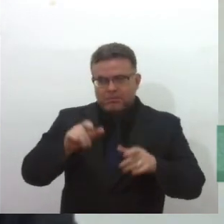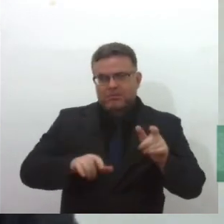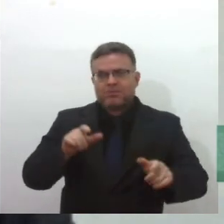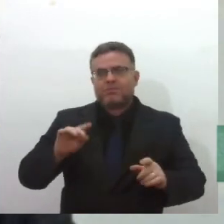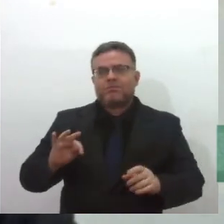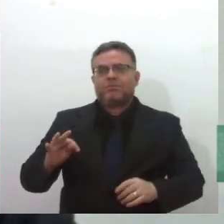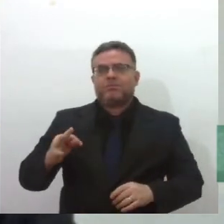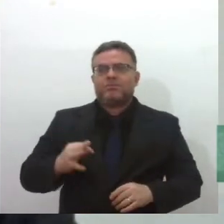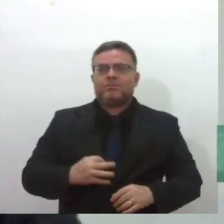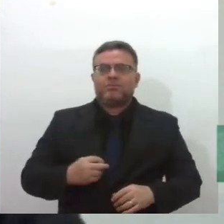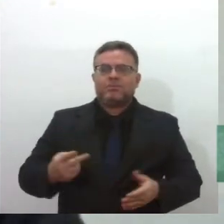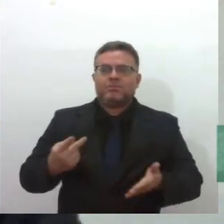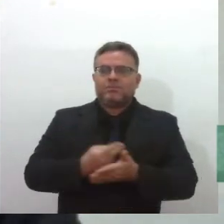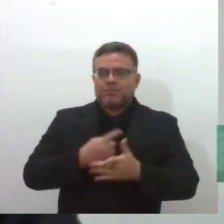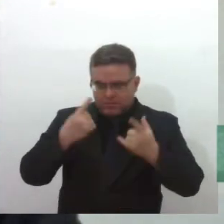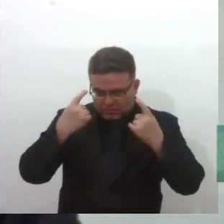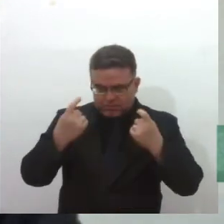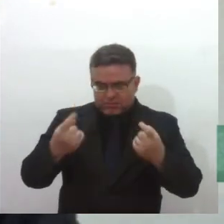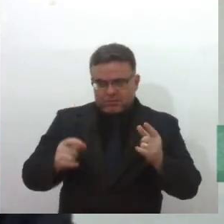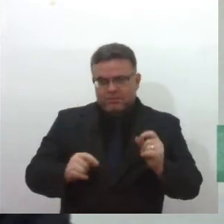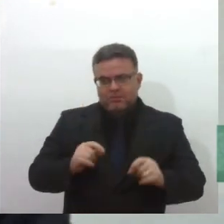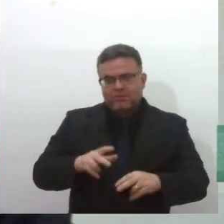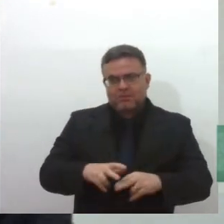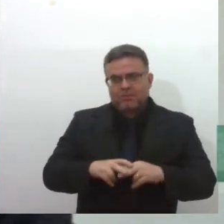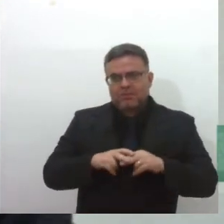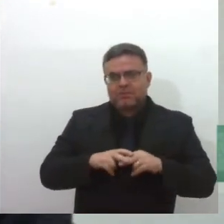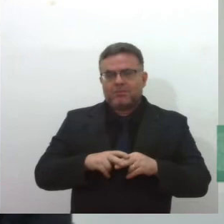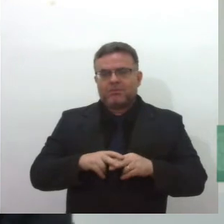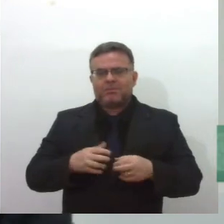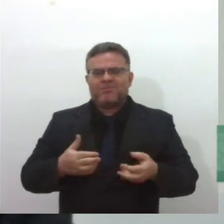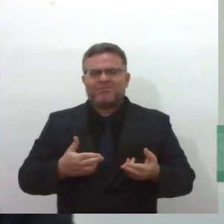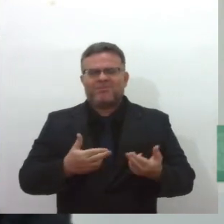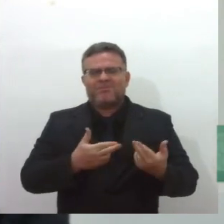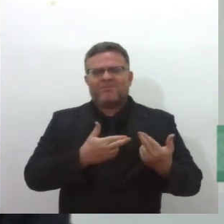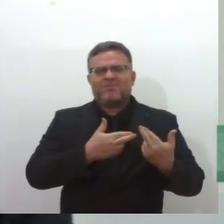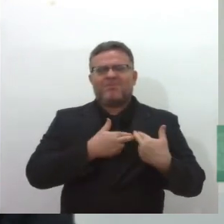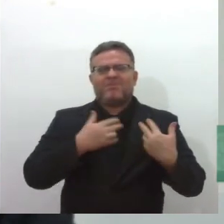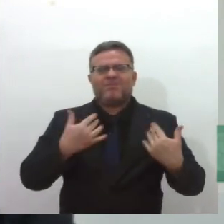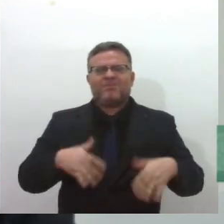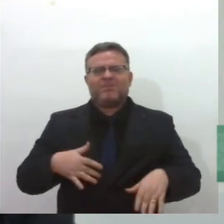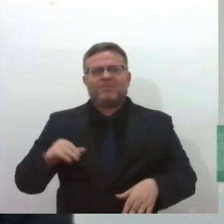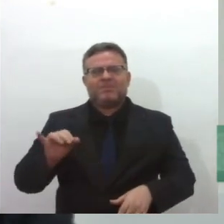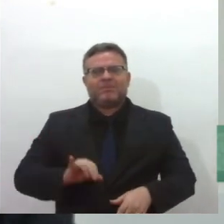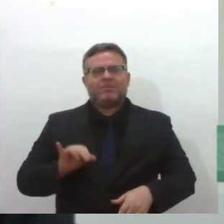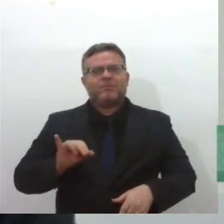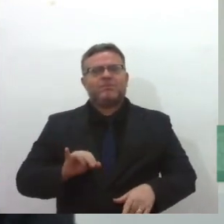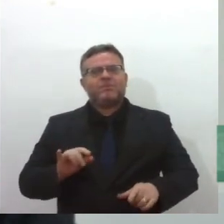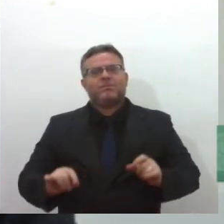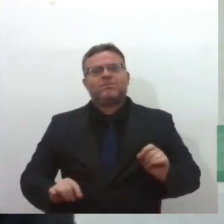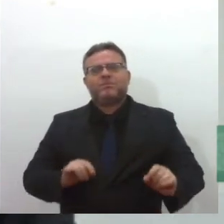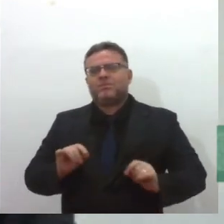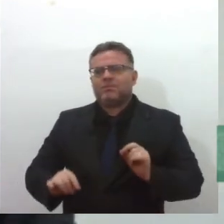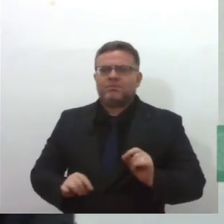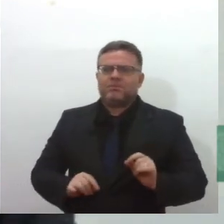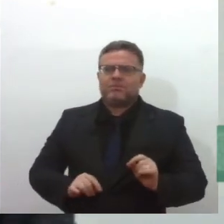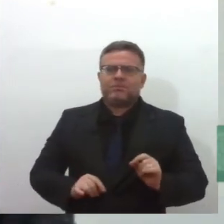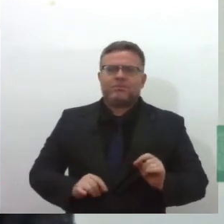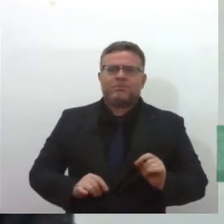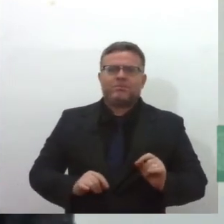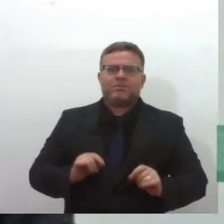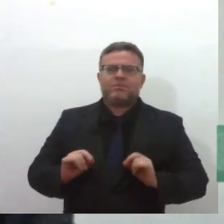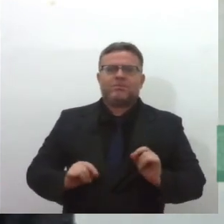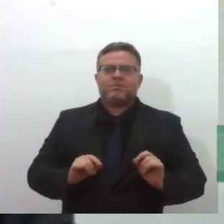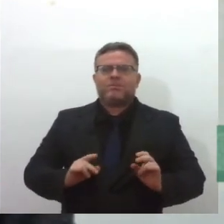de violência sexual. E a responsabilização penal é importante, mas não é o único instrumento que a